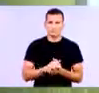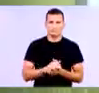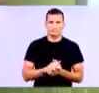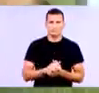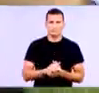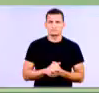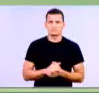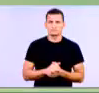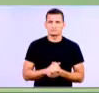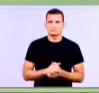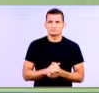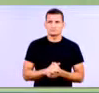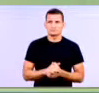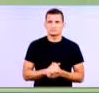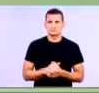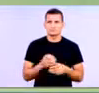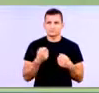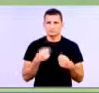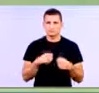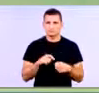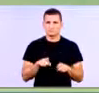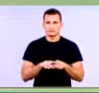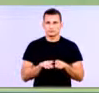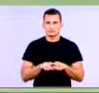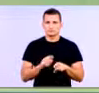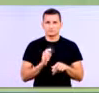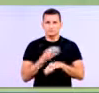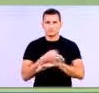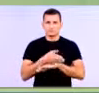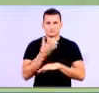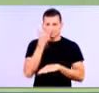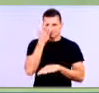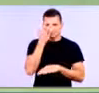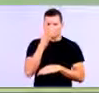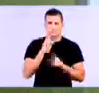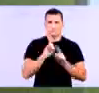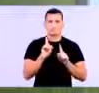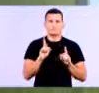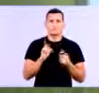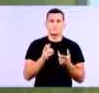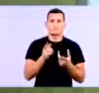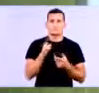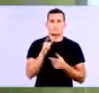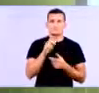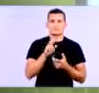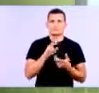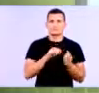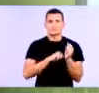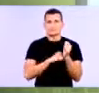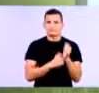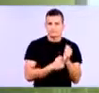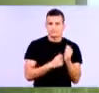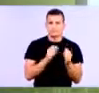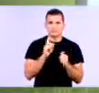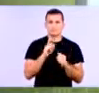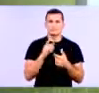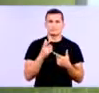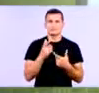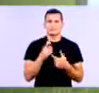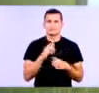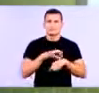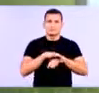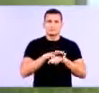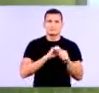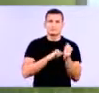situação, tem que ser de fácil acesso. Não é algo que você vai colocar 7 chaves. Você não tem que assegurar